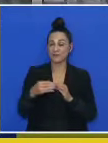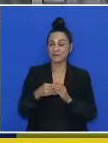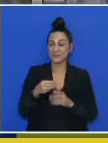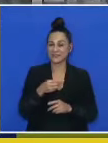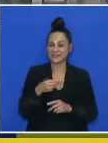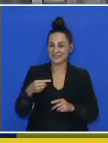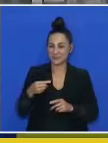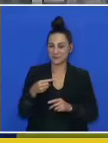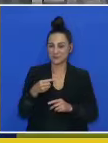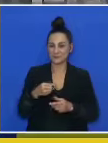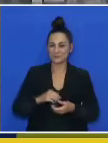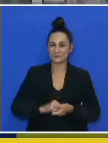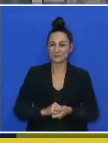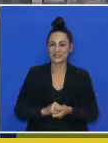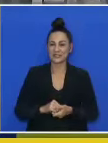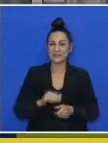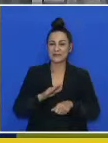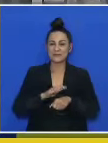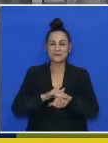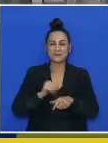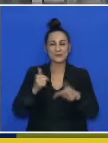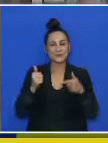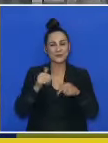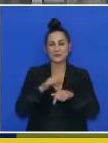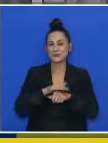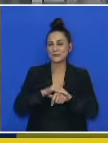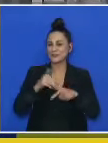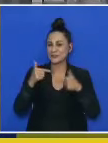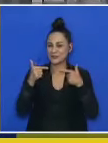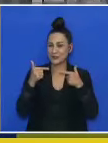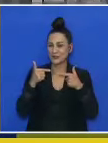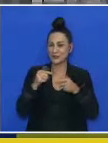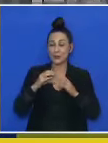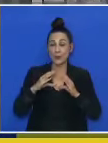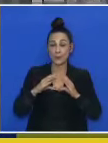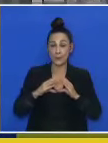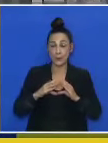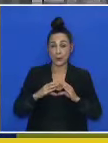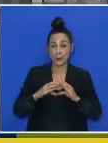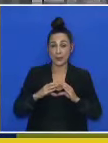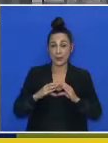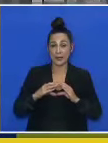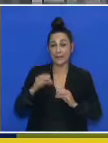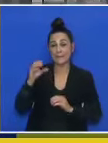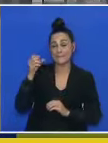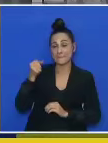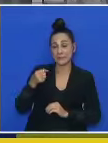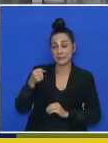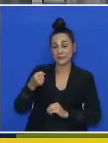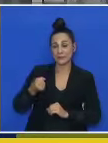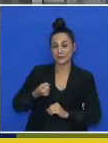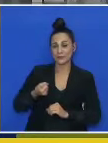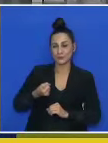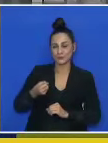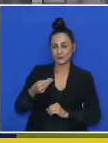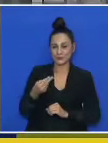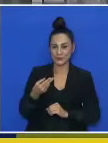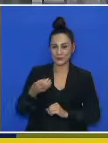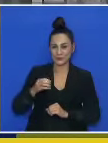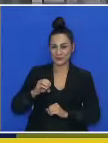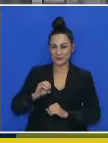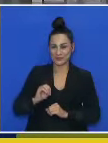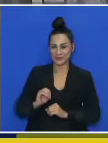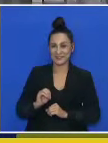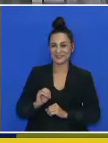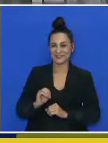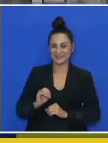31. Vem sorte, vem sorte. Bola branca, número 20. Branca,